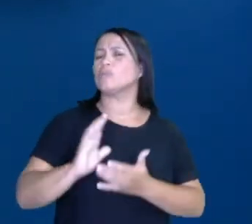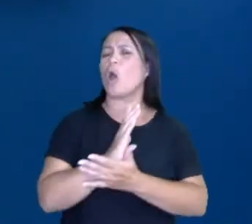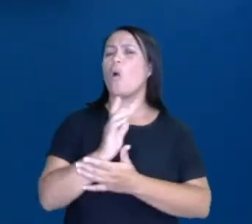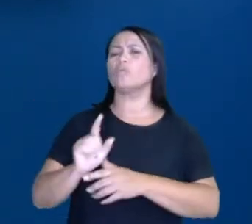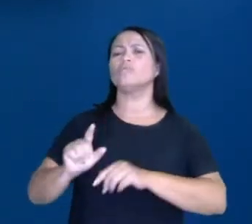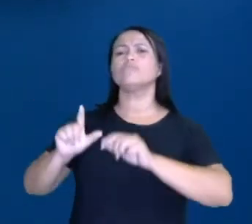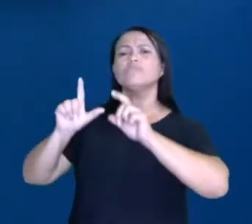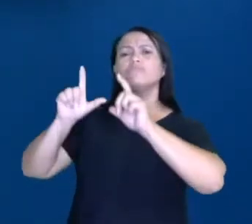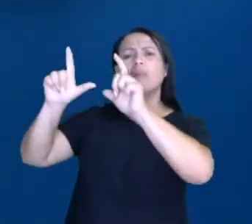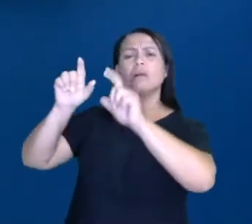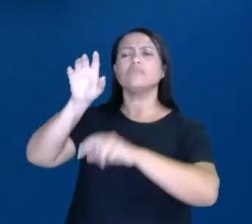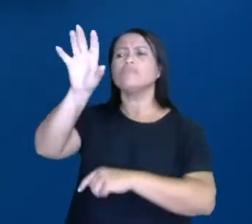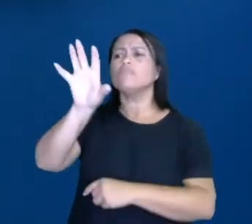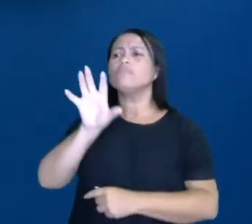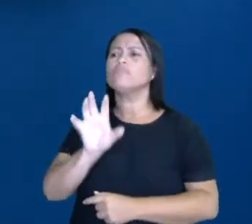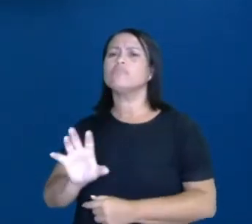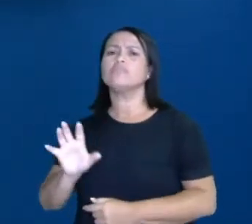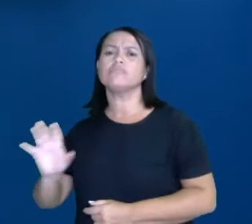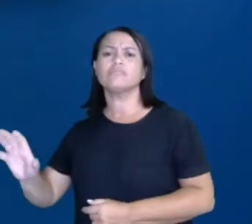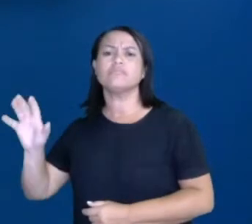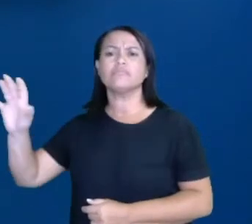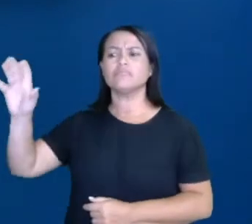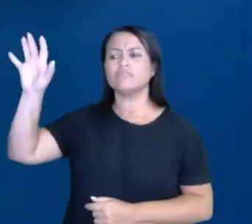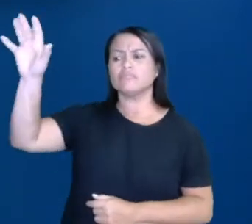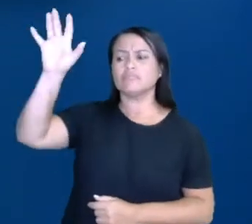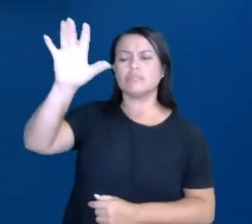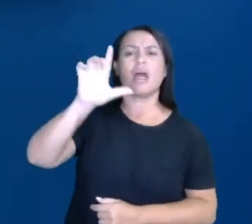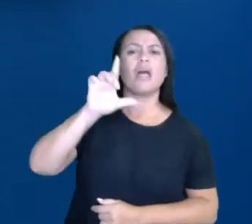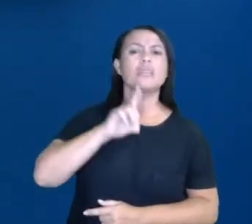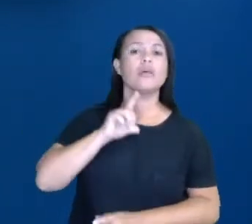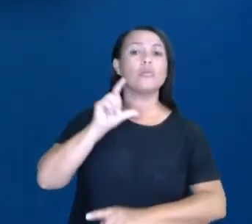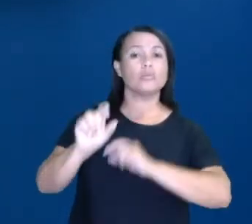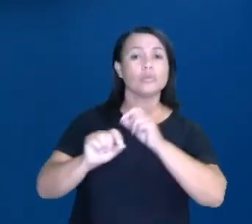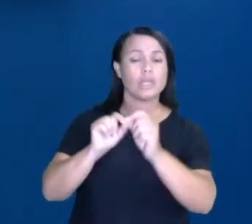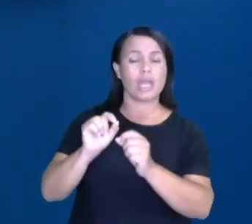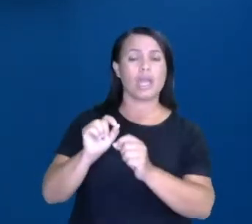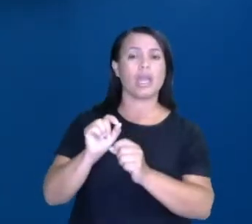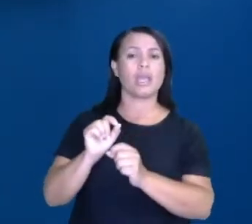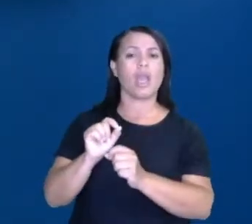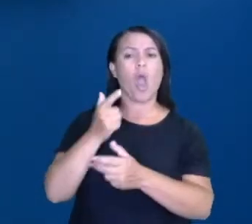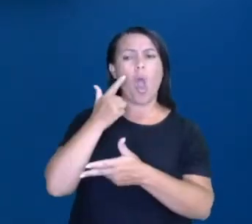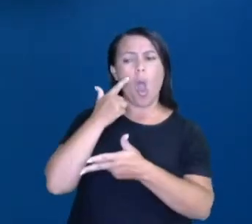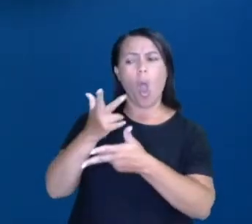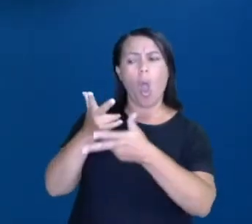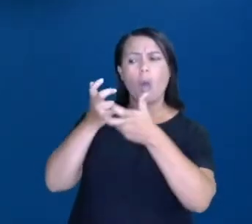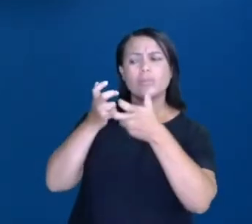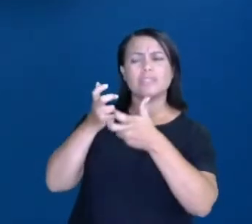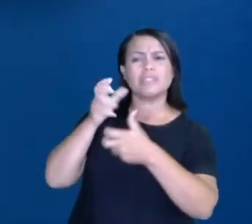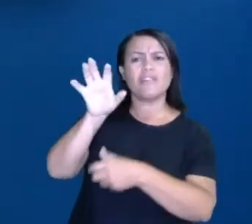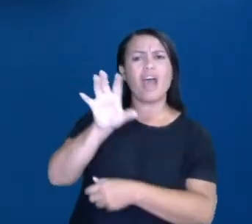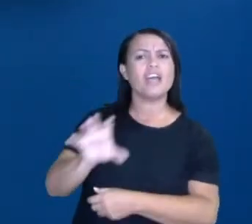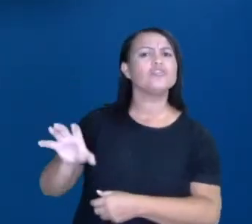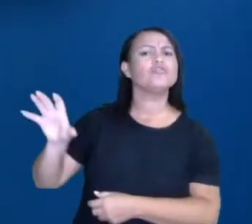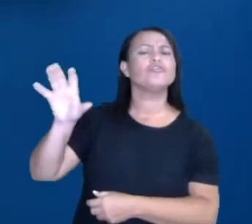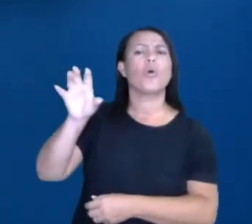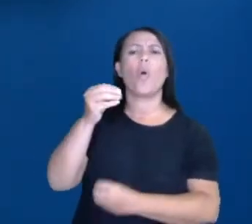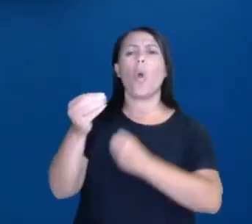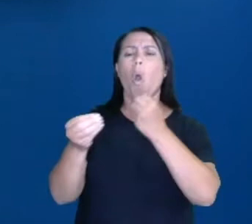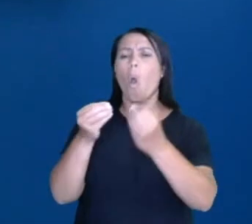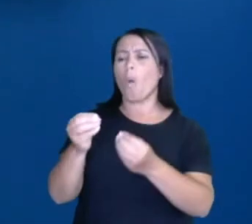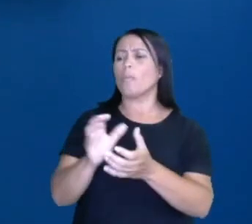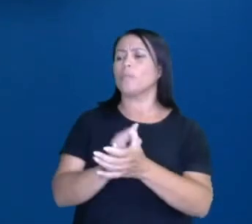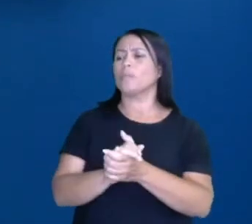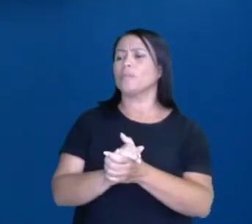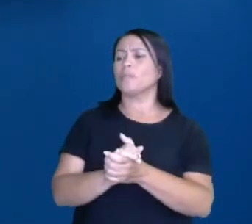espaço geográfico delimitado por um critério pré-estabelecido. Olha a condição de região qual é. Aí eu